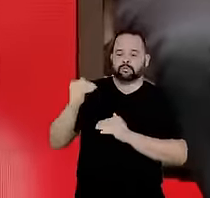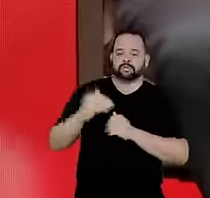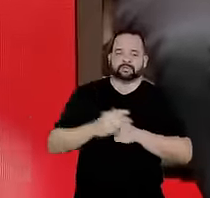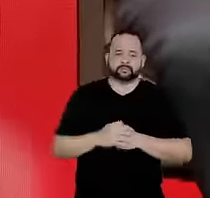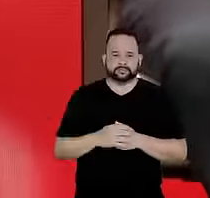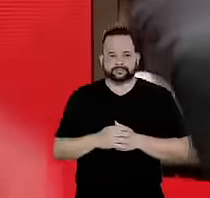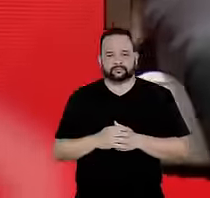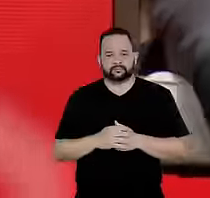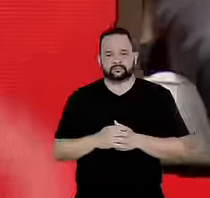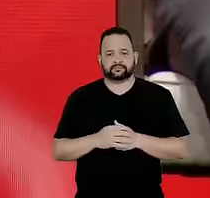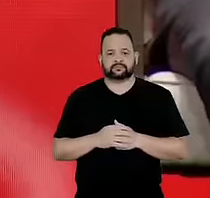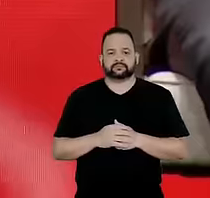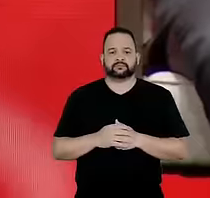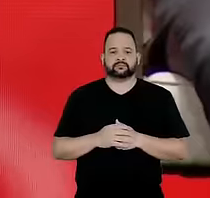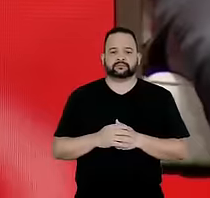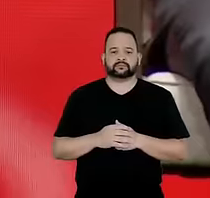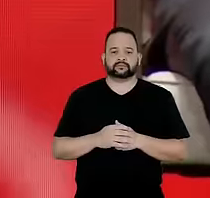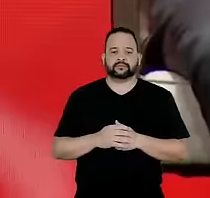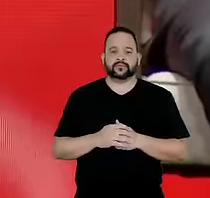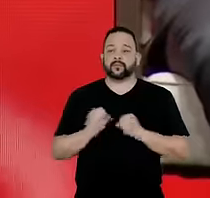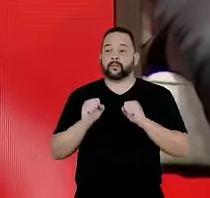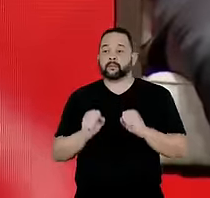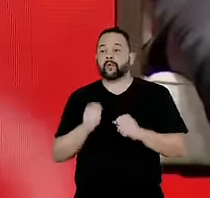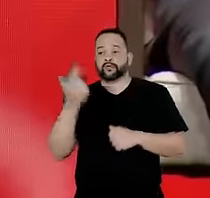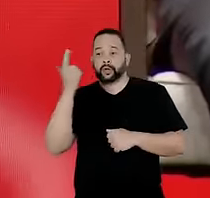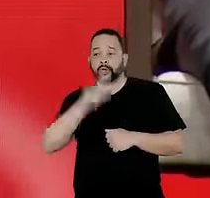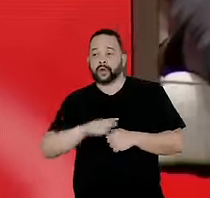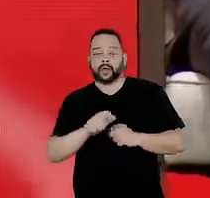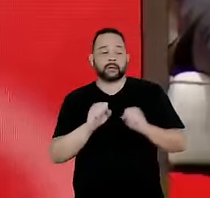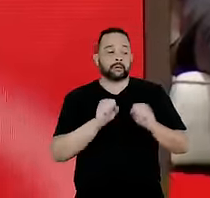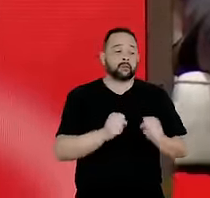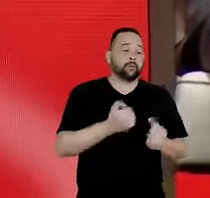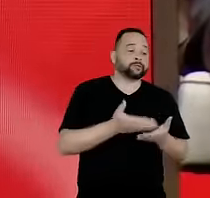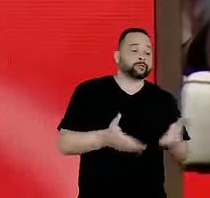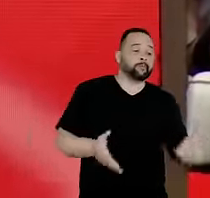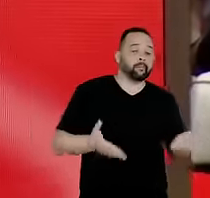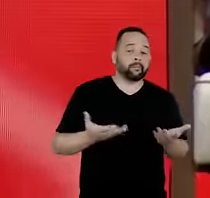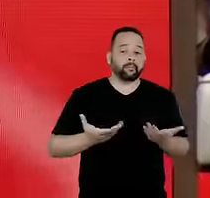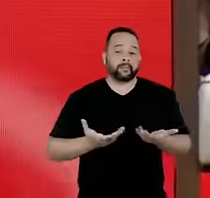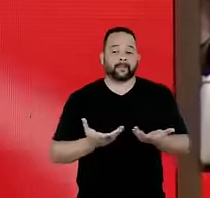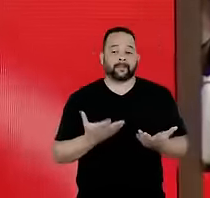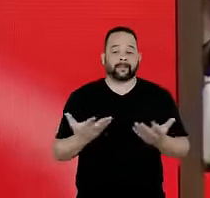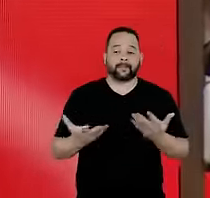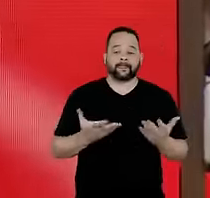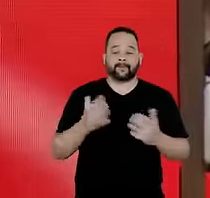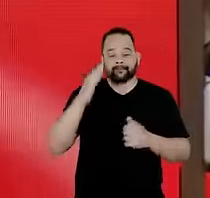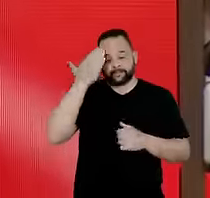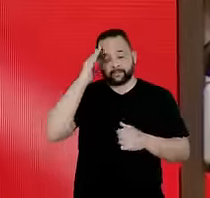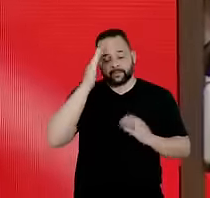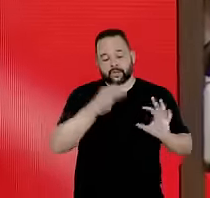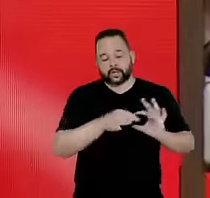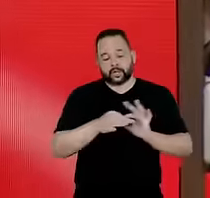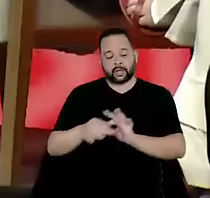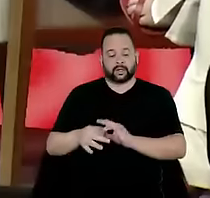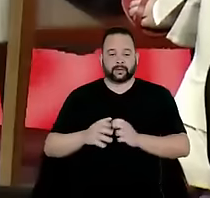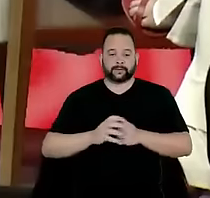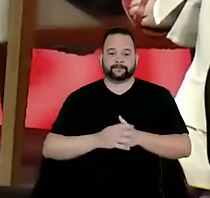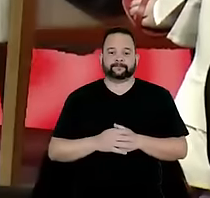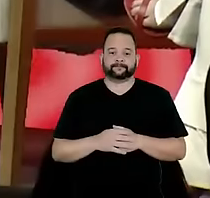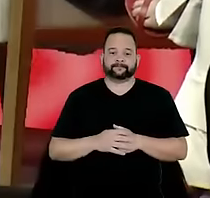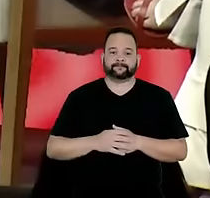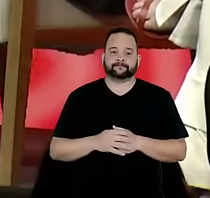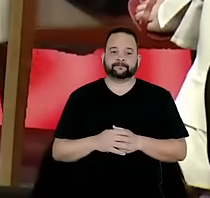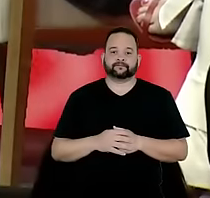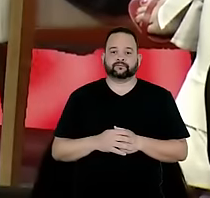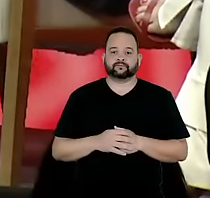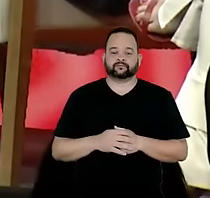podem ser os losers né quem são as preferências das empresas dado esse contexto se eu puder seguir quer dizer juros